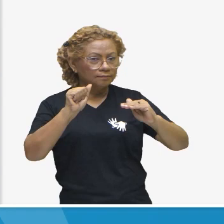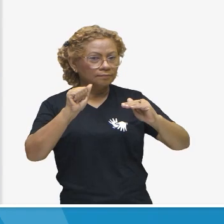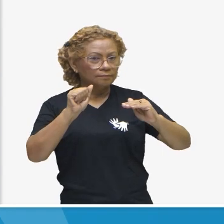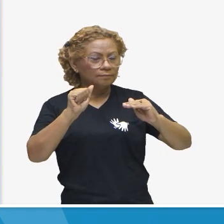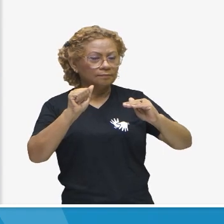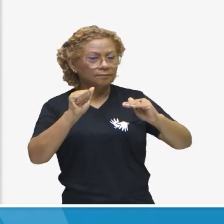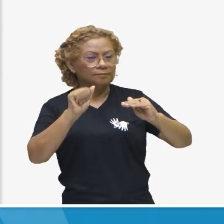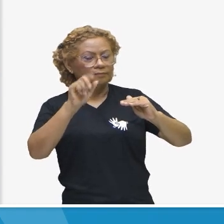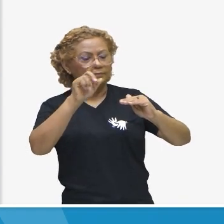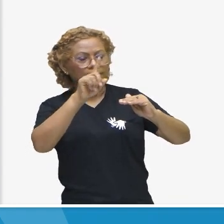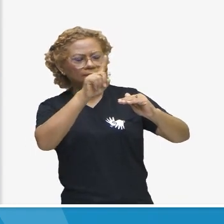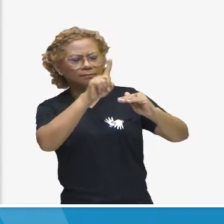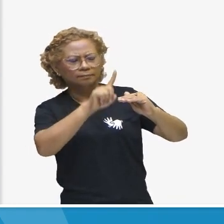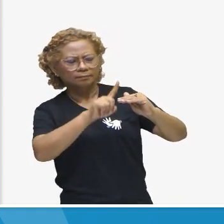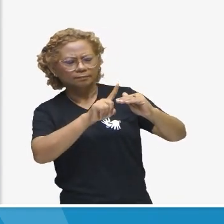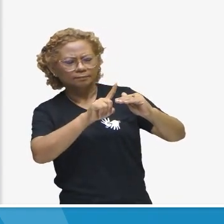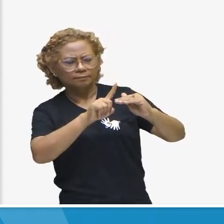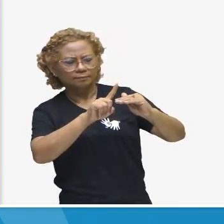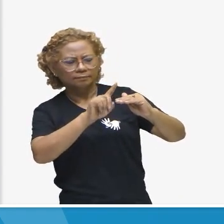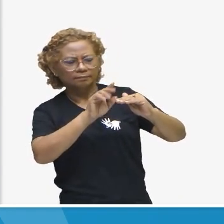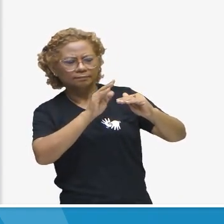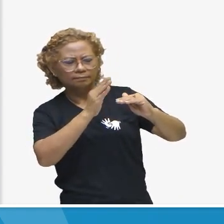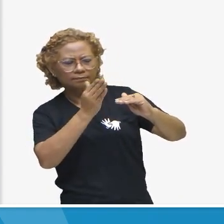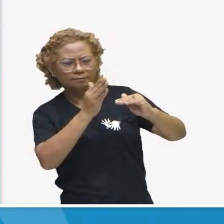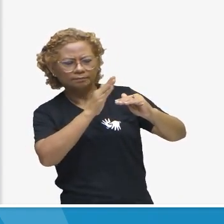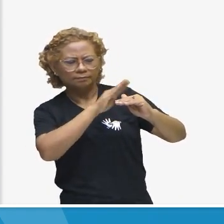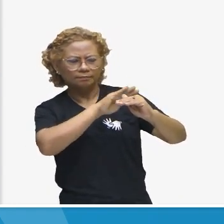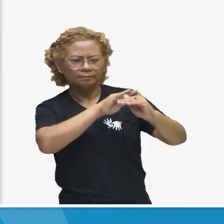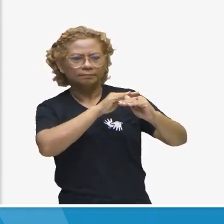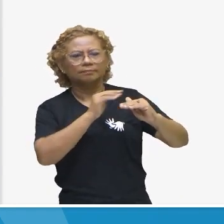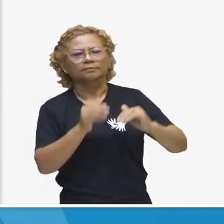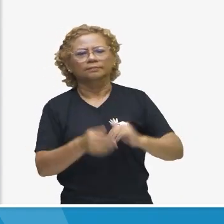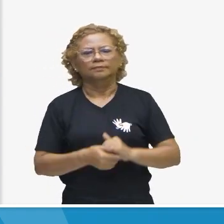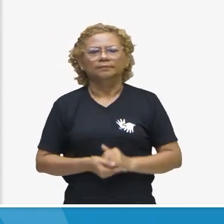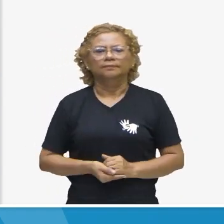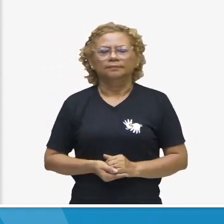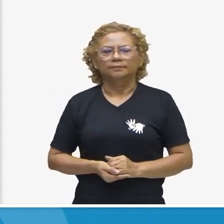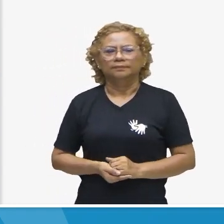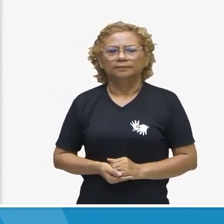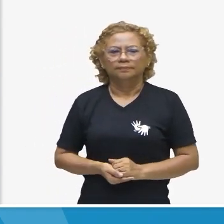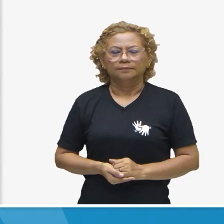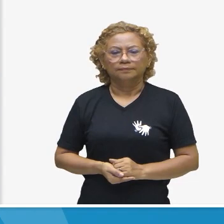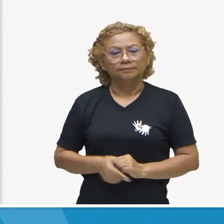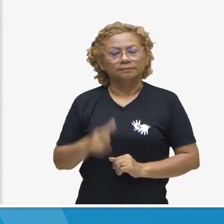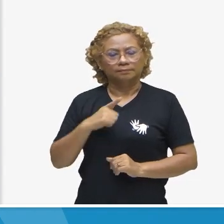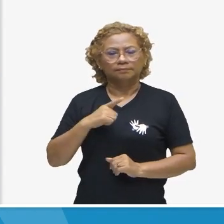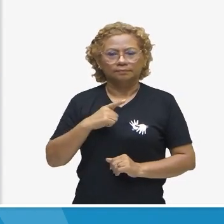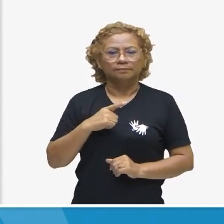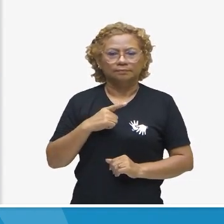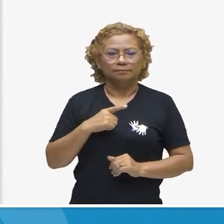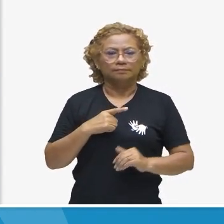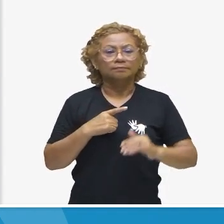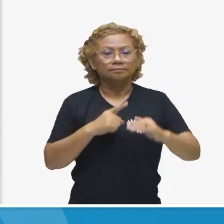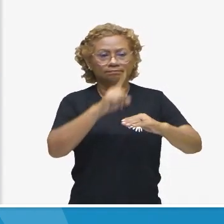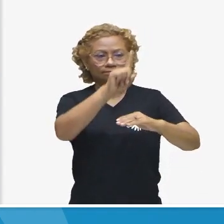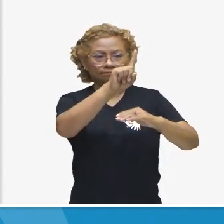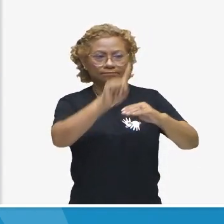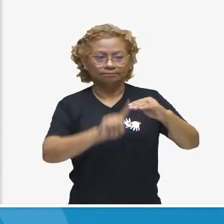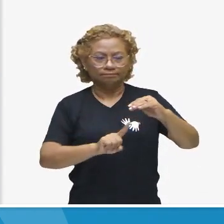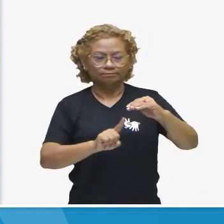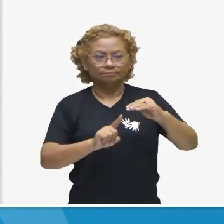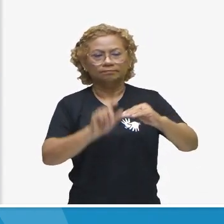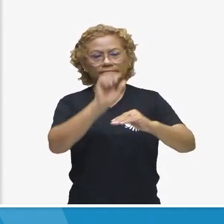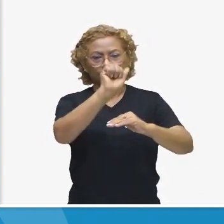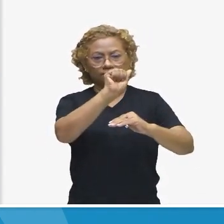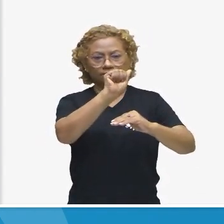sendo projetada por esse ponto A, tá? Então, nós temos aqui o ponto A, e esse ponto A, ele está